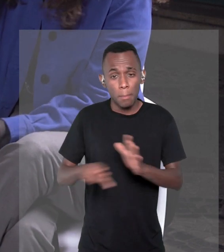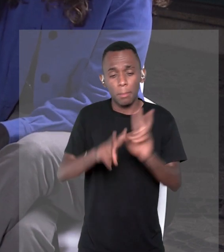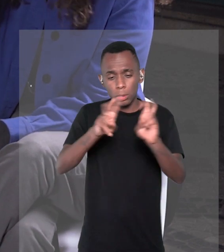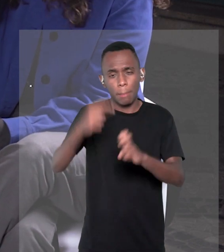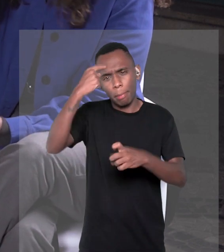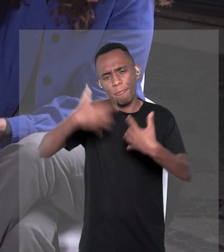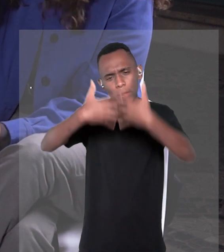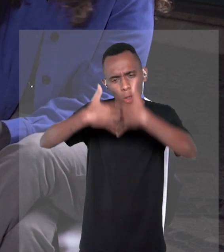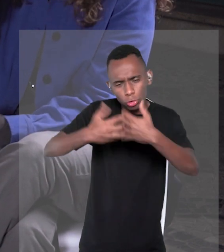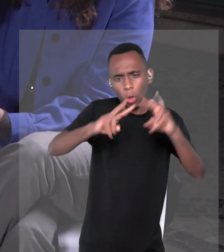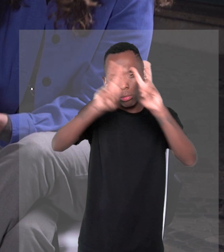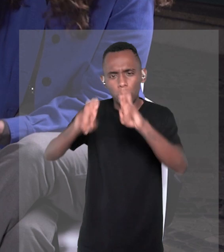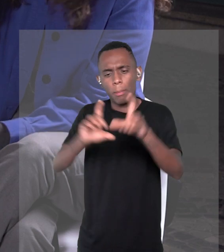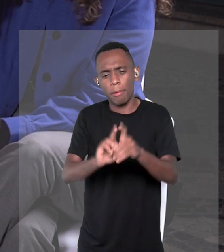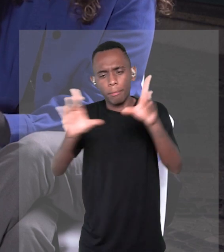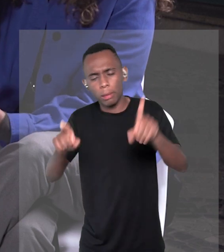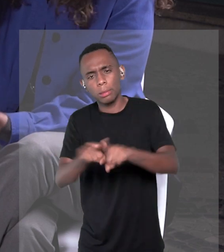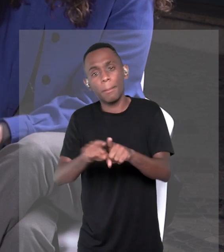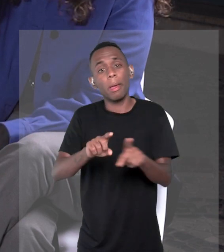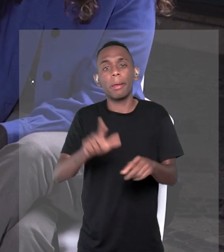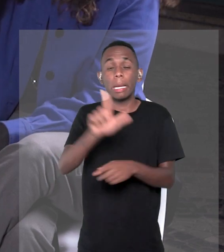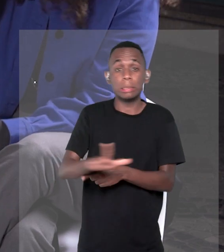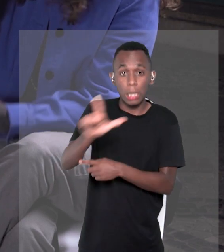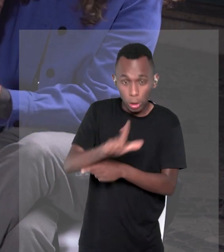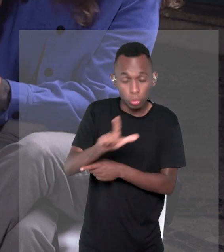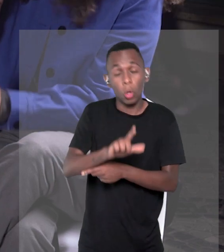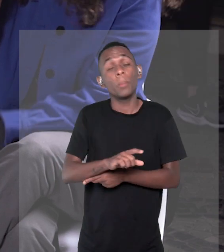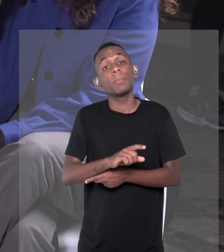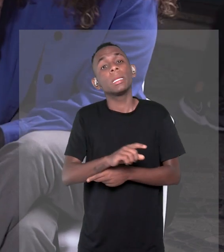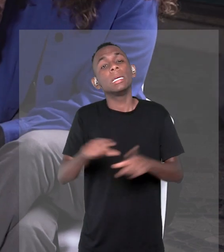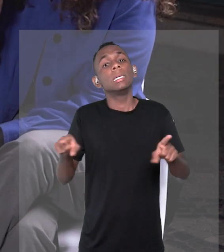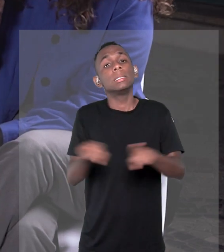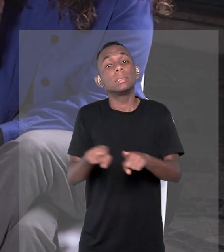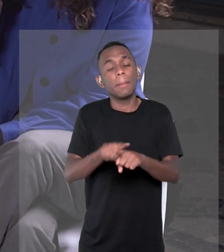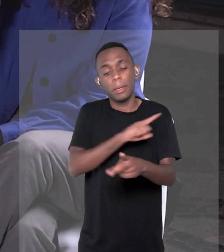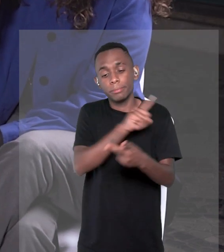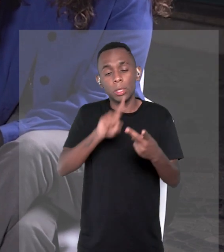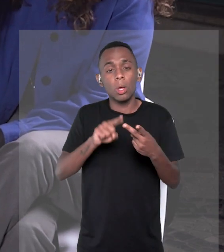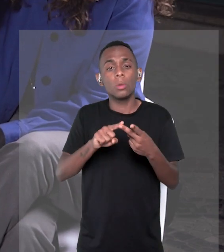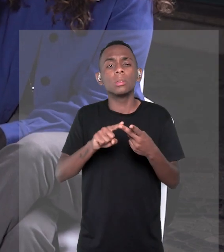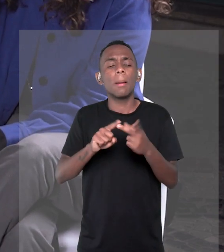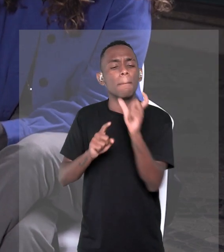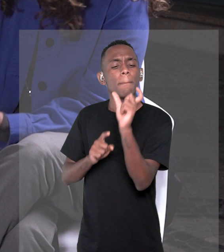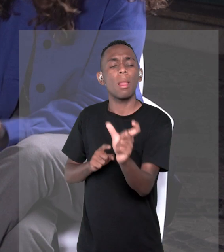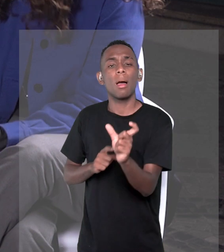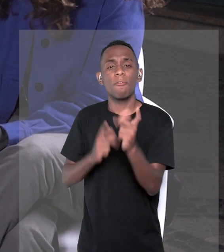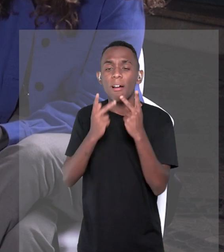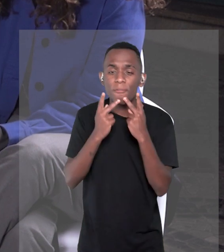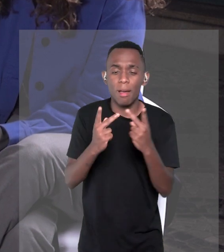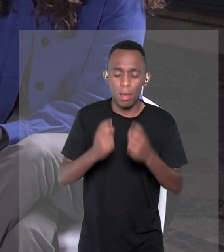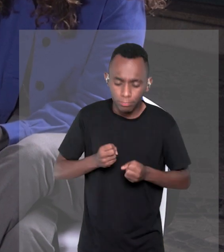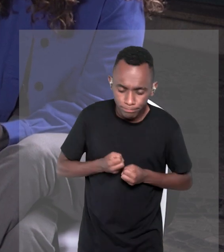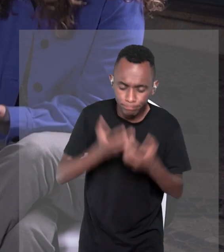dessas reflexões sobre a democracia, sobre literatura. E, junto com isso, qual o papel da